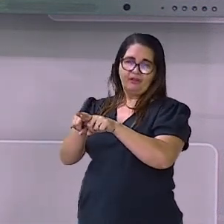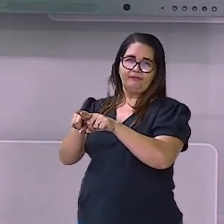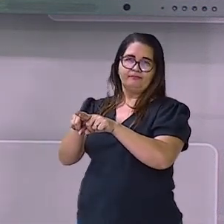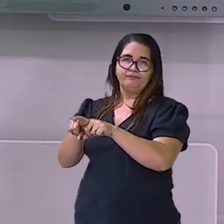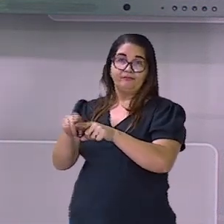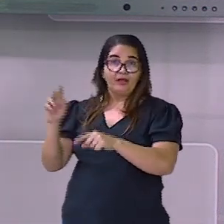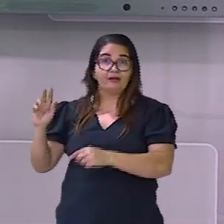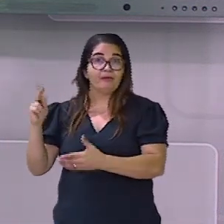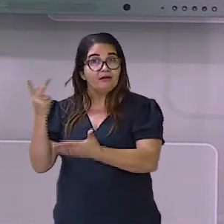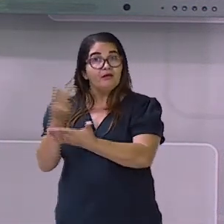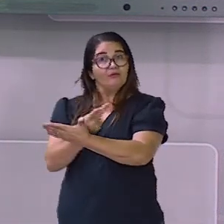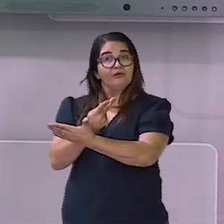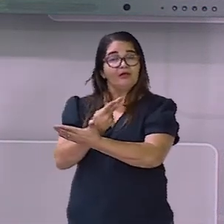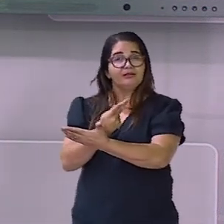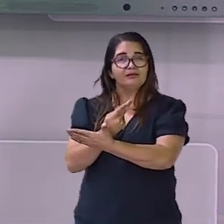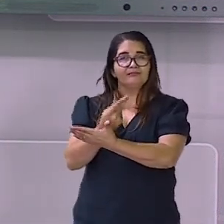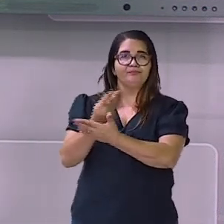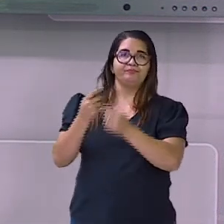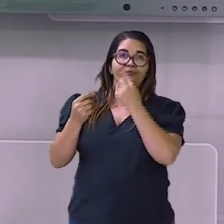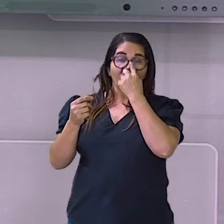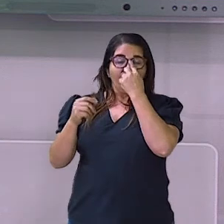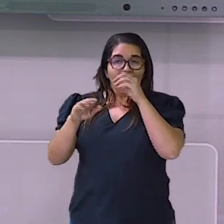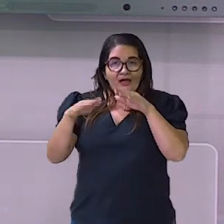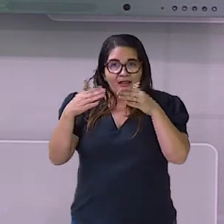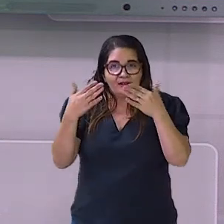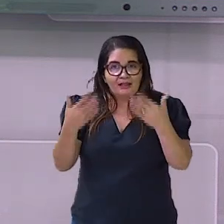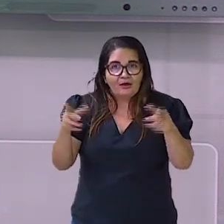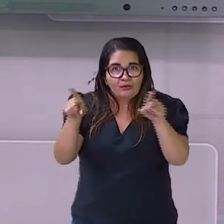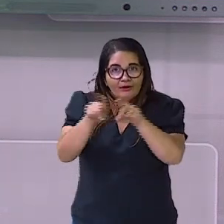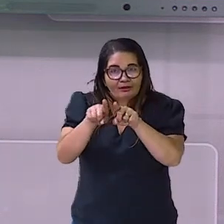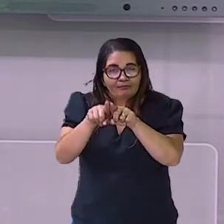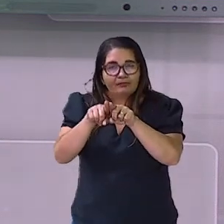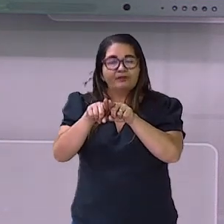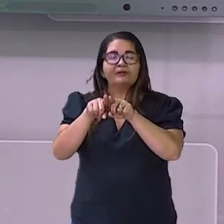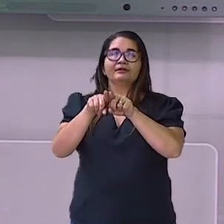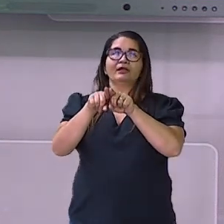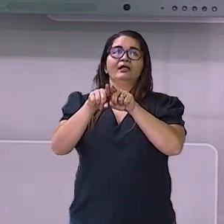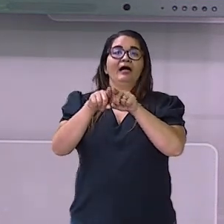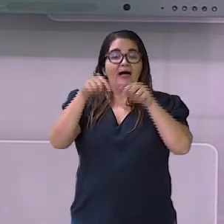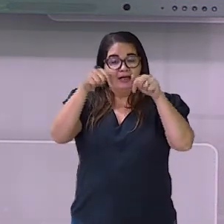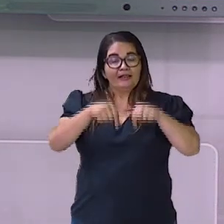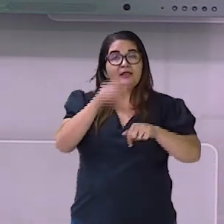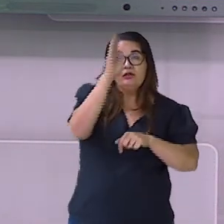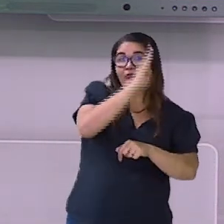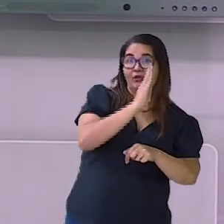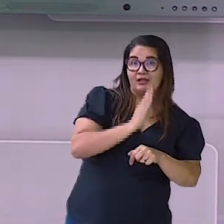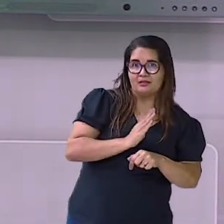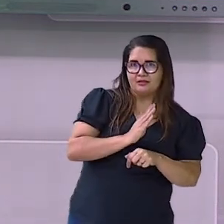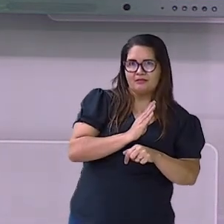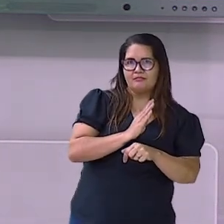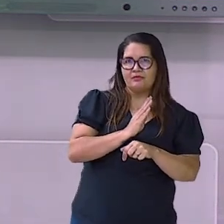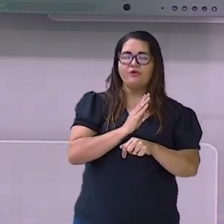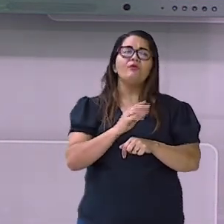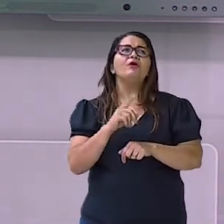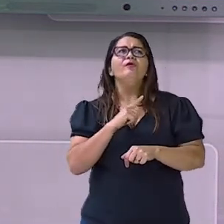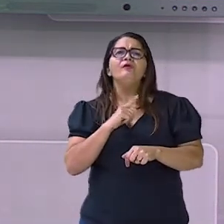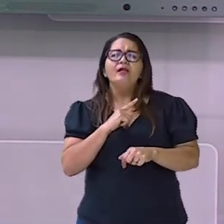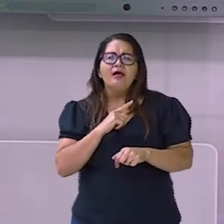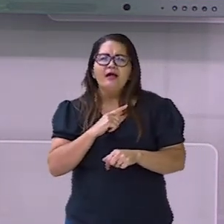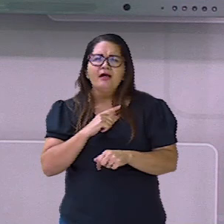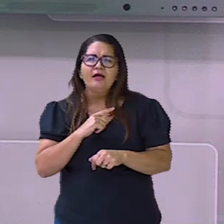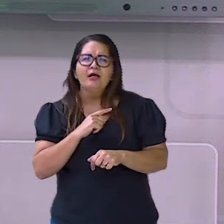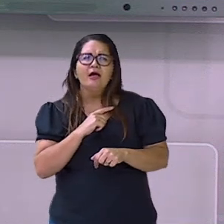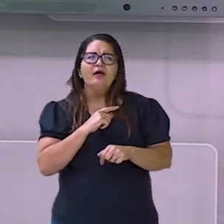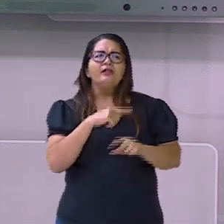Por quê? Porque ela é a única vegetação que consegue, vamos colocar assim,